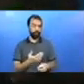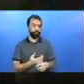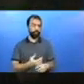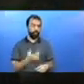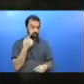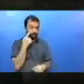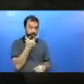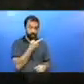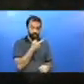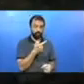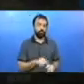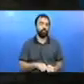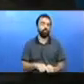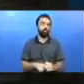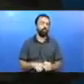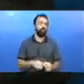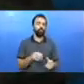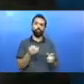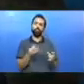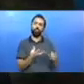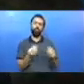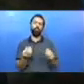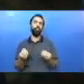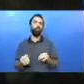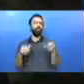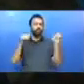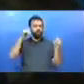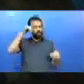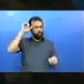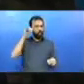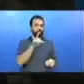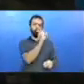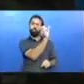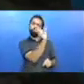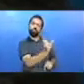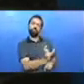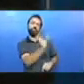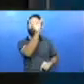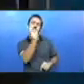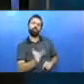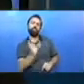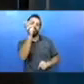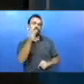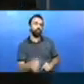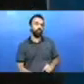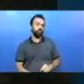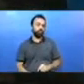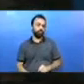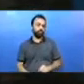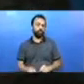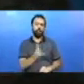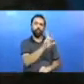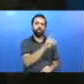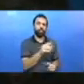observar aqui, neste cartaz, que tem várias imagens de boi representando as festas do boi e embaixo tem vários